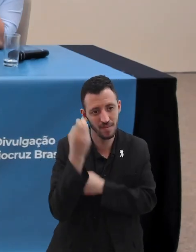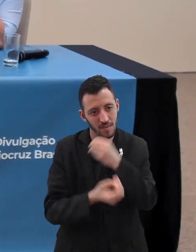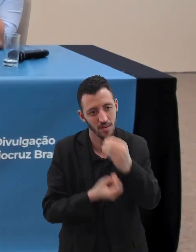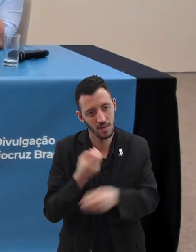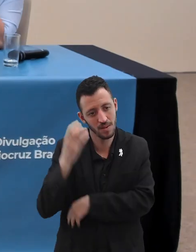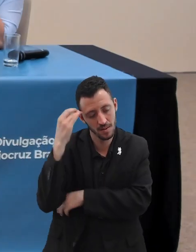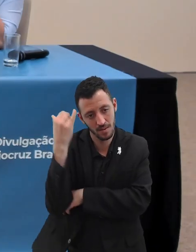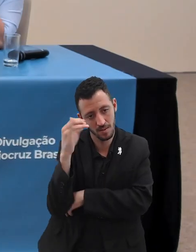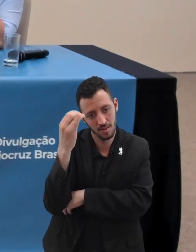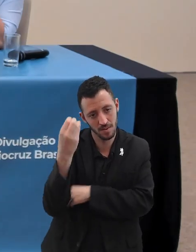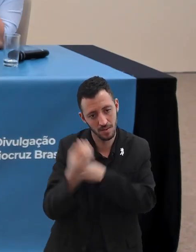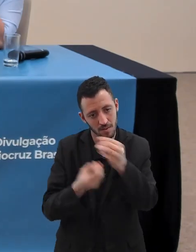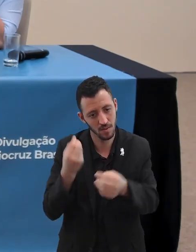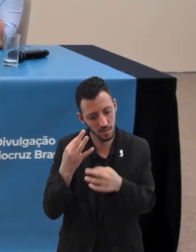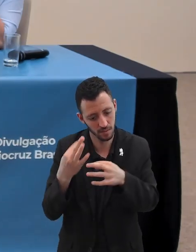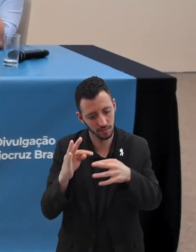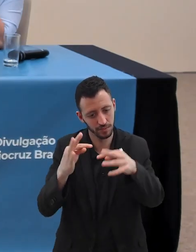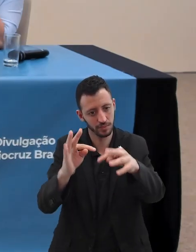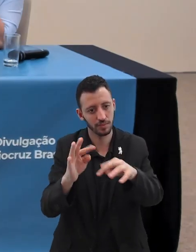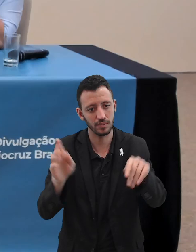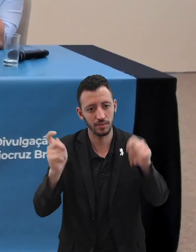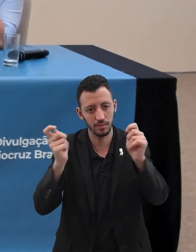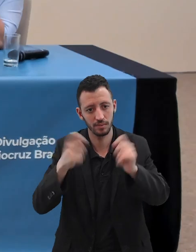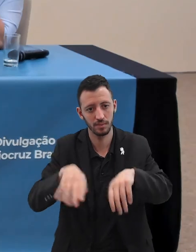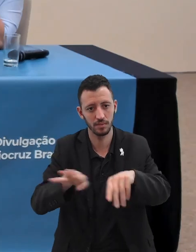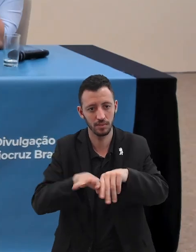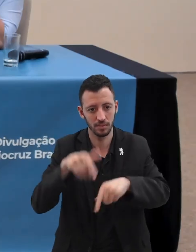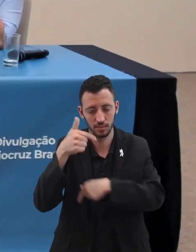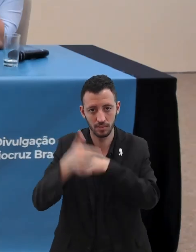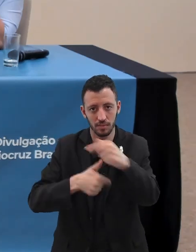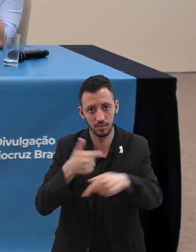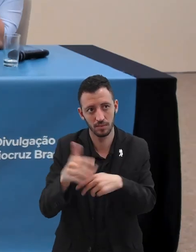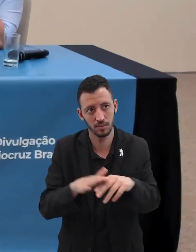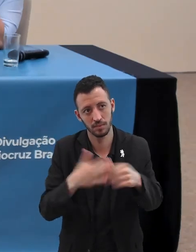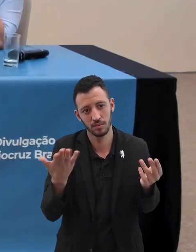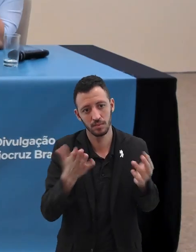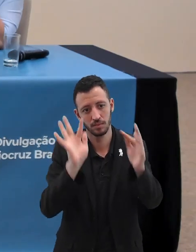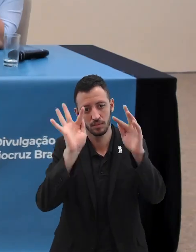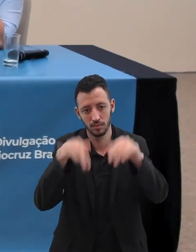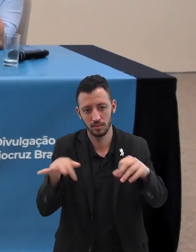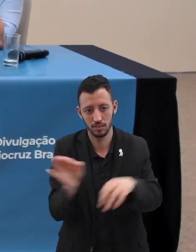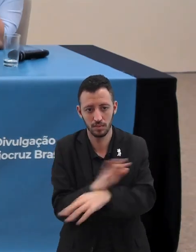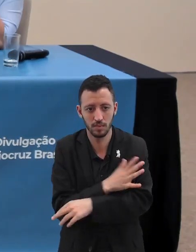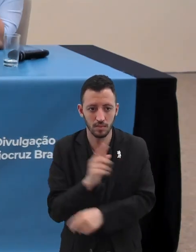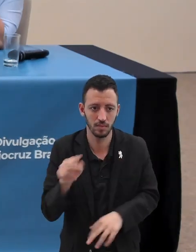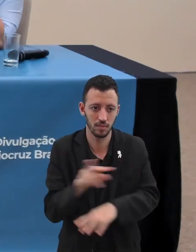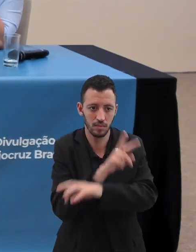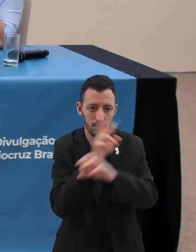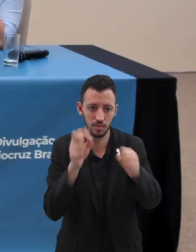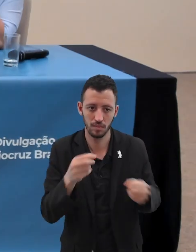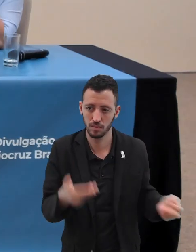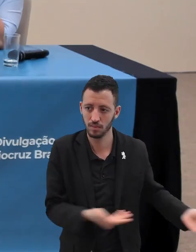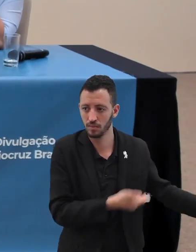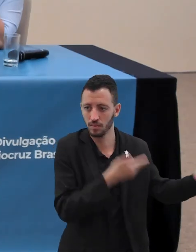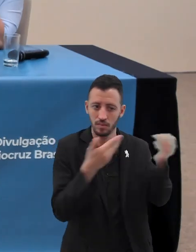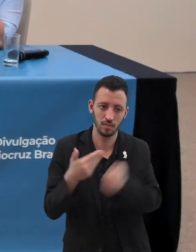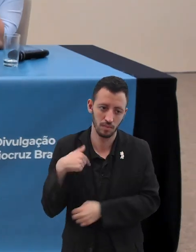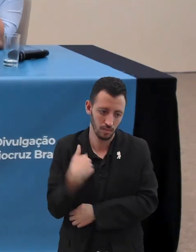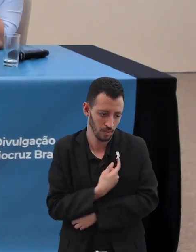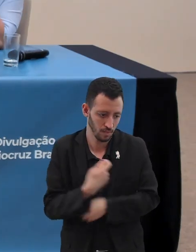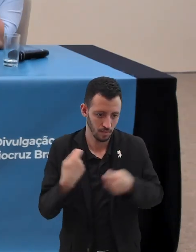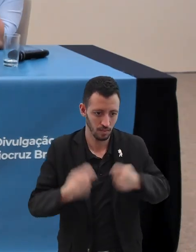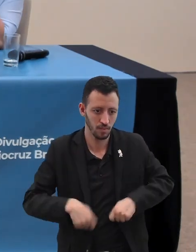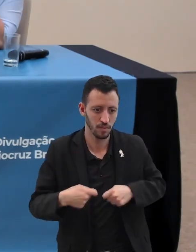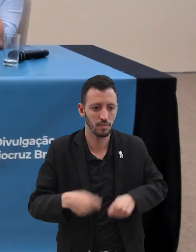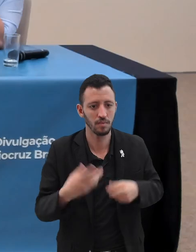que a ciência, como que a tecnologia pode trabalhar. Então, só para finalizar, a questão da recepção, precisamos muito de